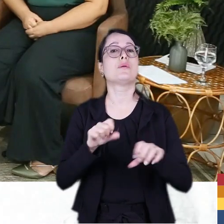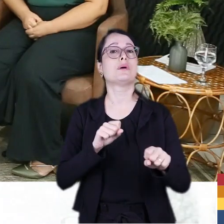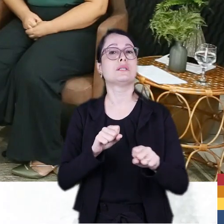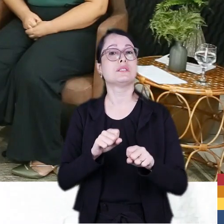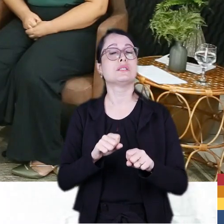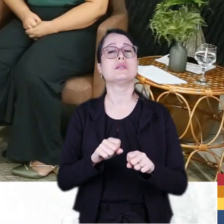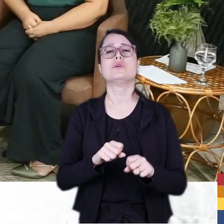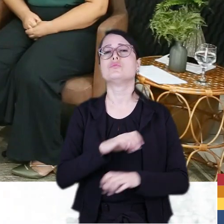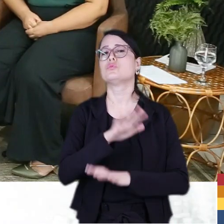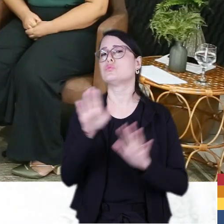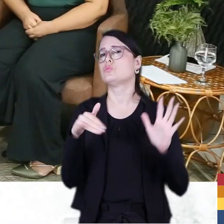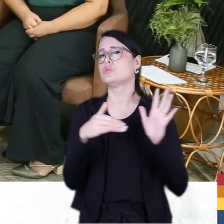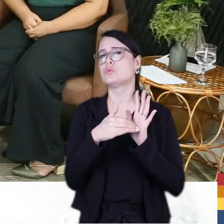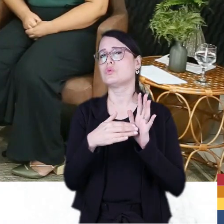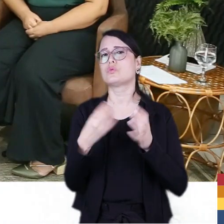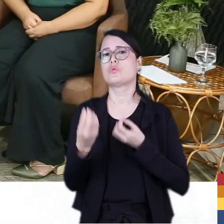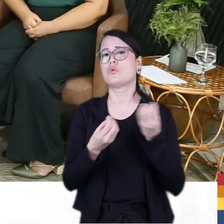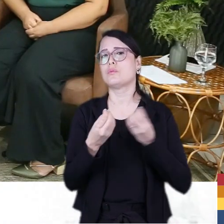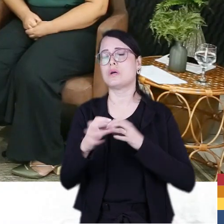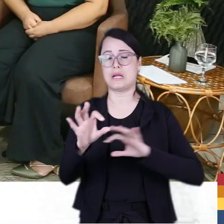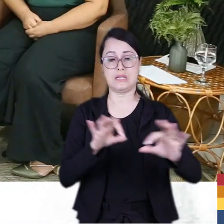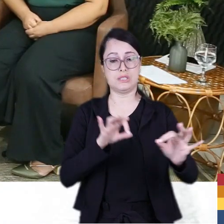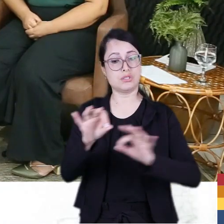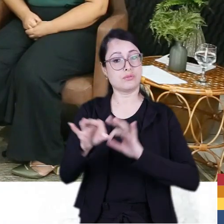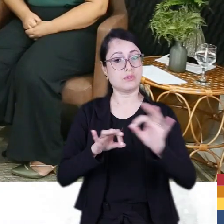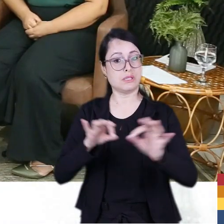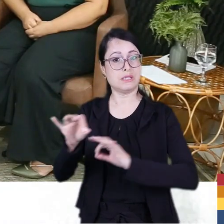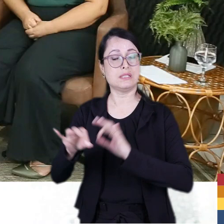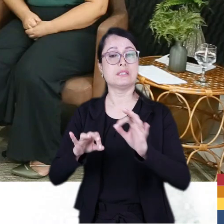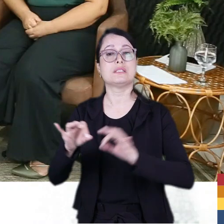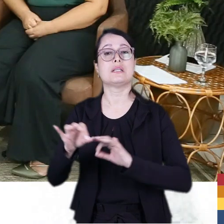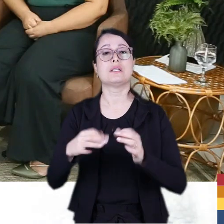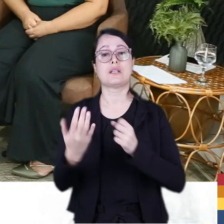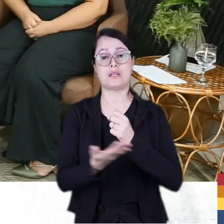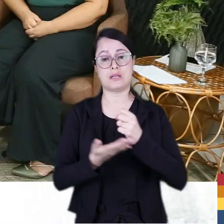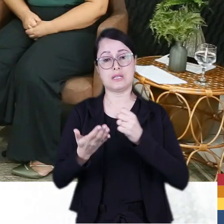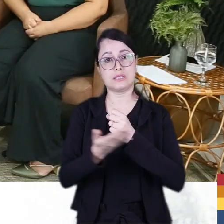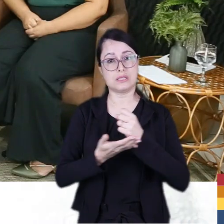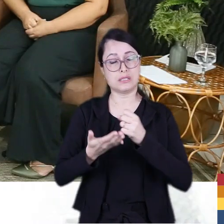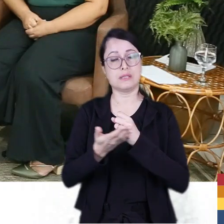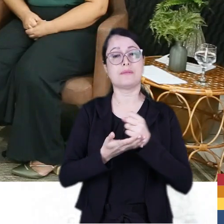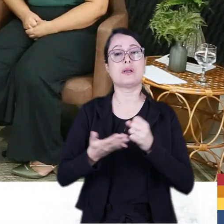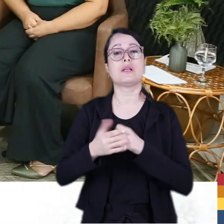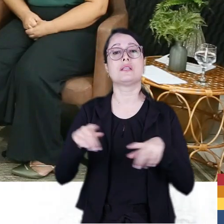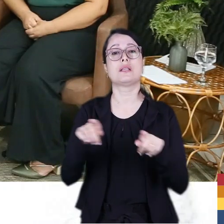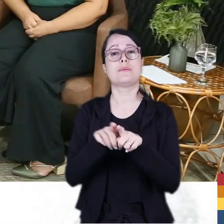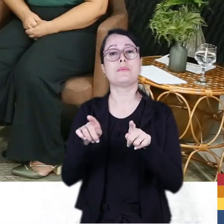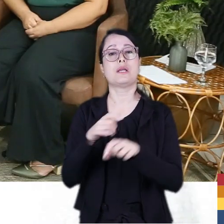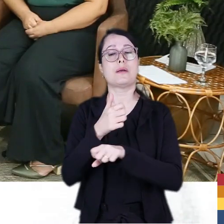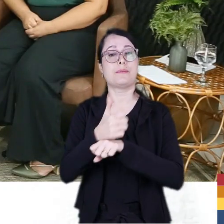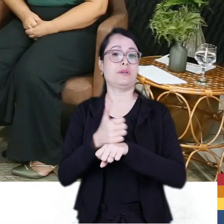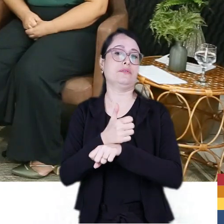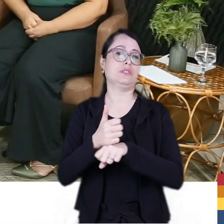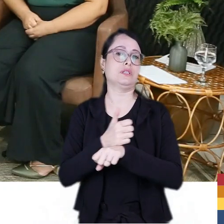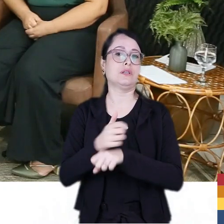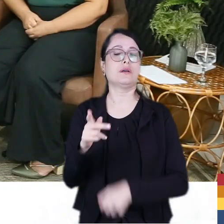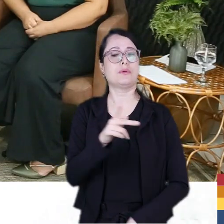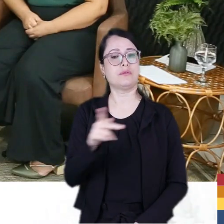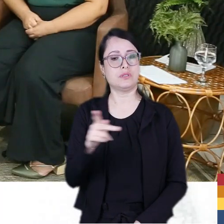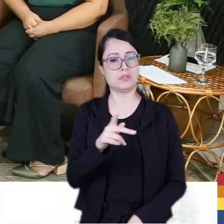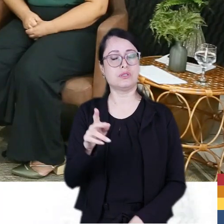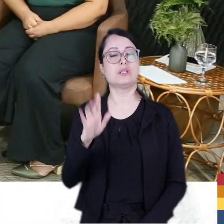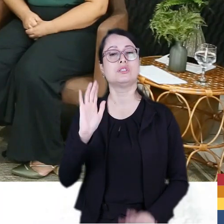adaptada para que você possa compreender então o primeiro princípio que nós estamos frisando aqui é a formação integral